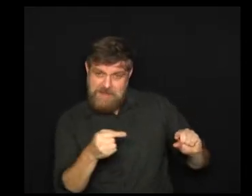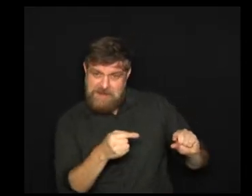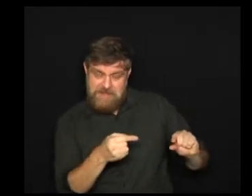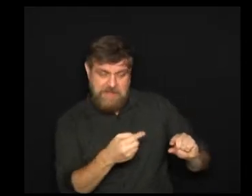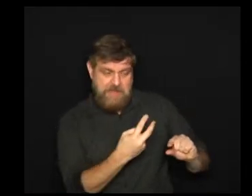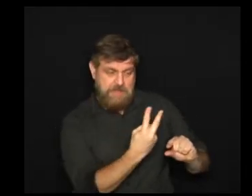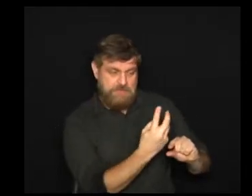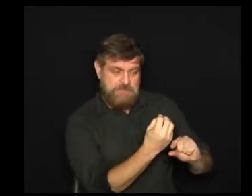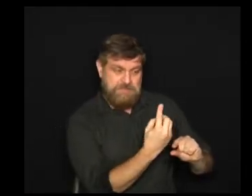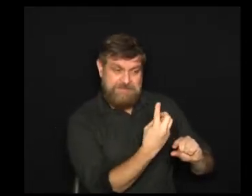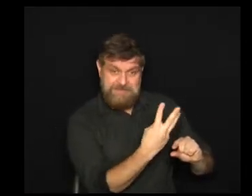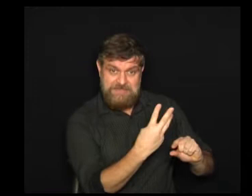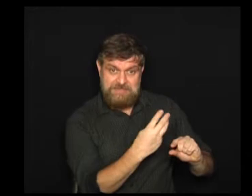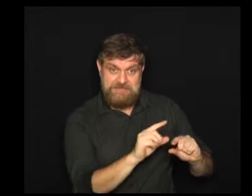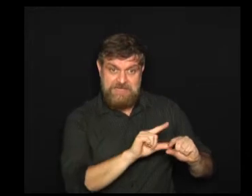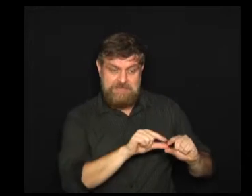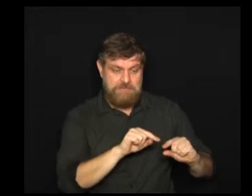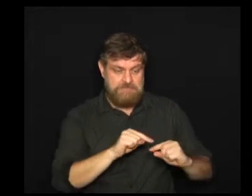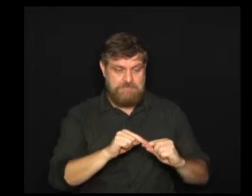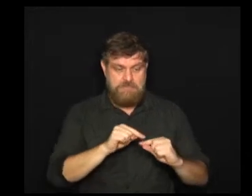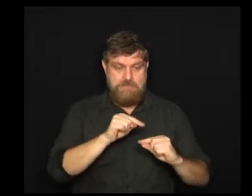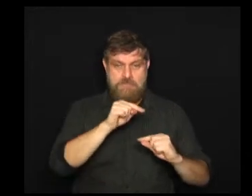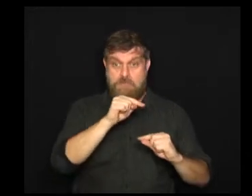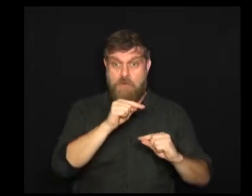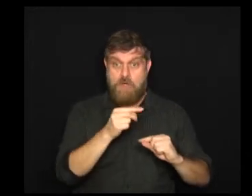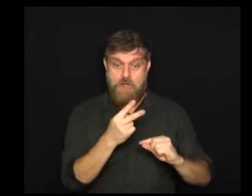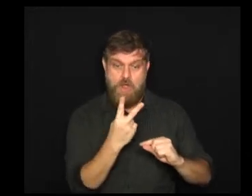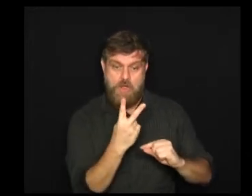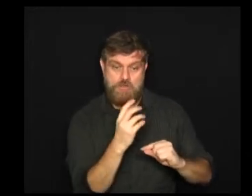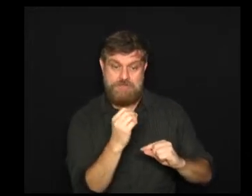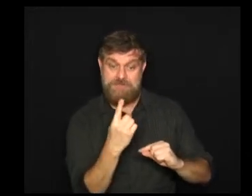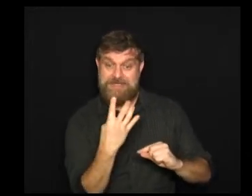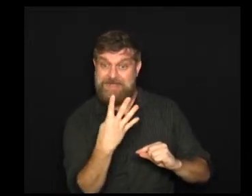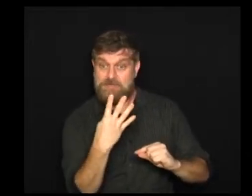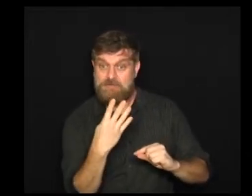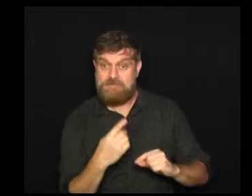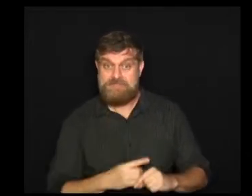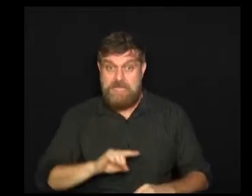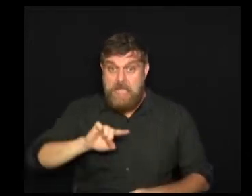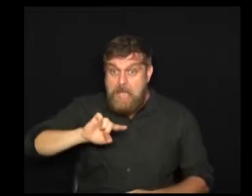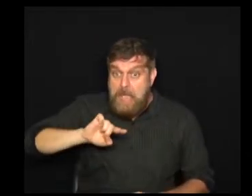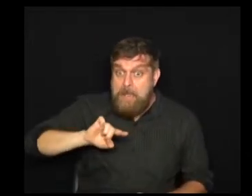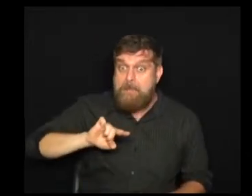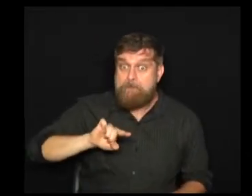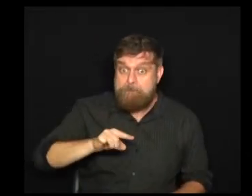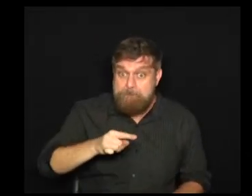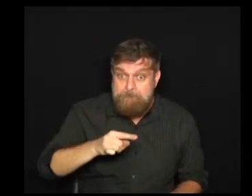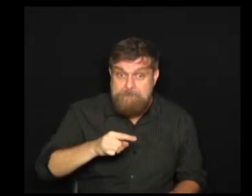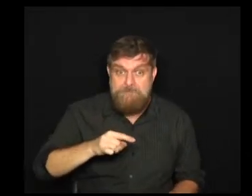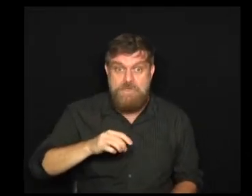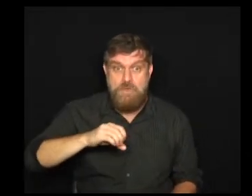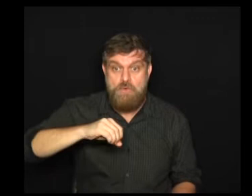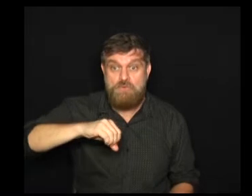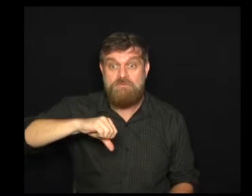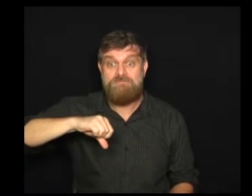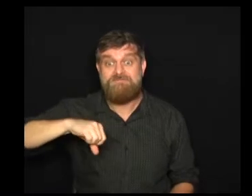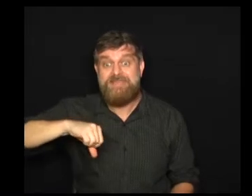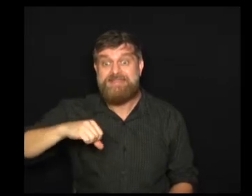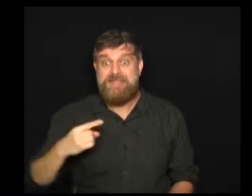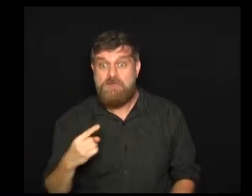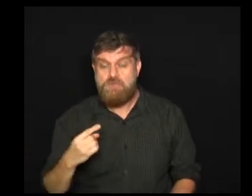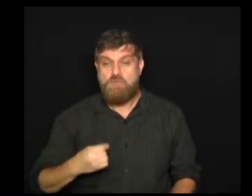Já em 2014, nós pulamos para 1.092 atendimentos, com duas técnicas, né?